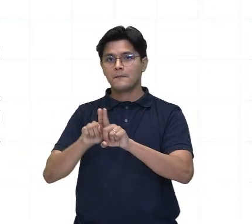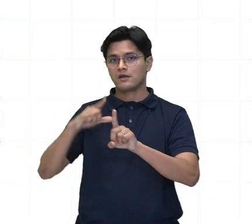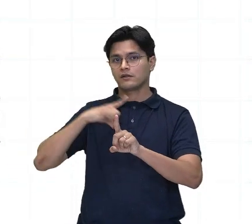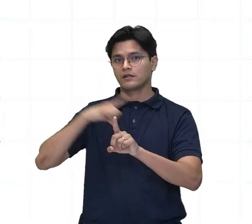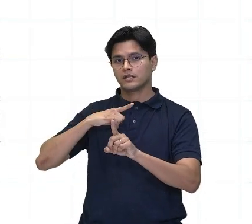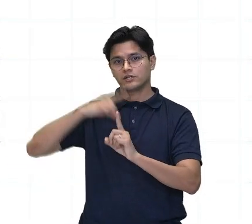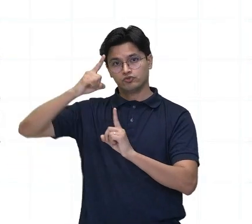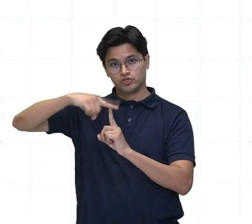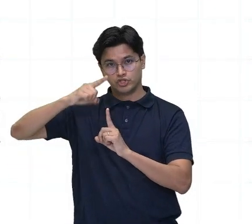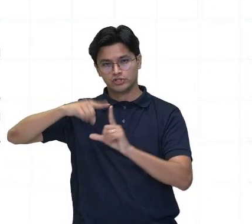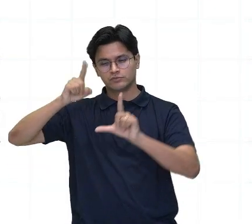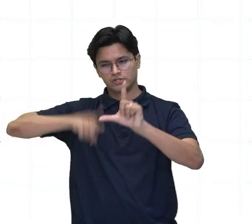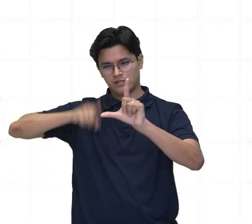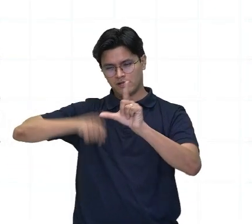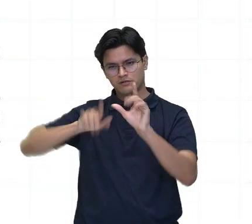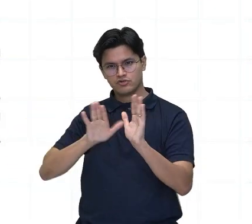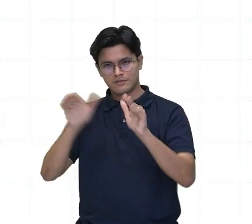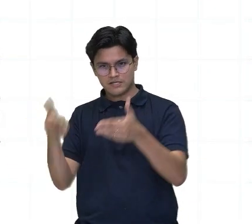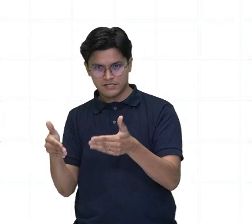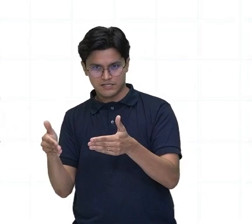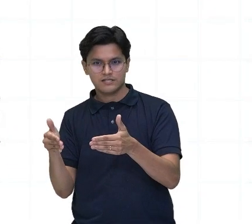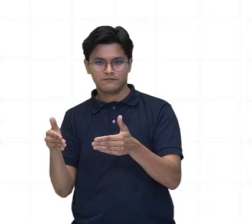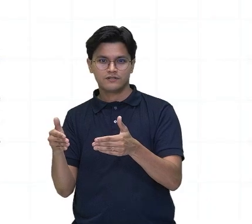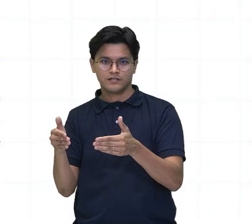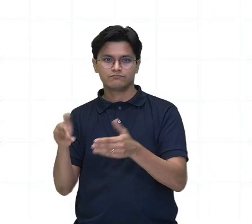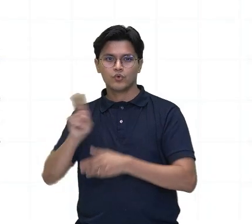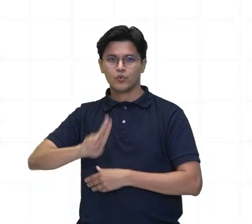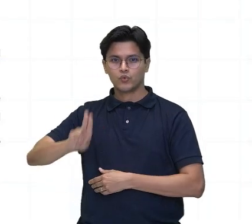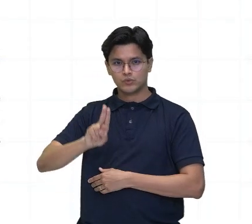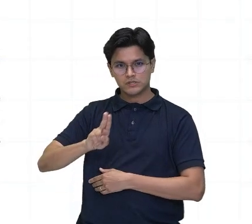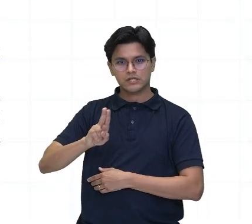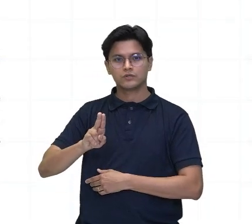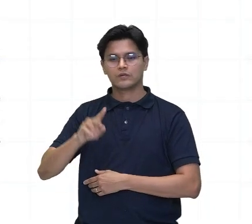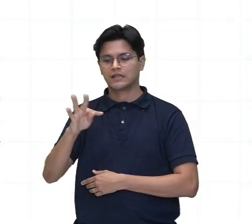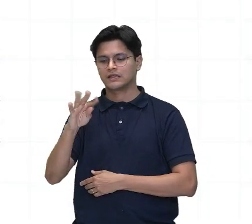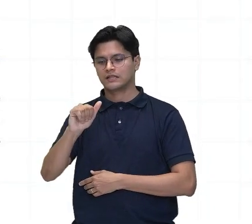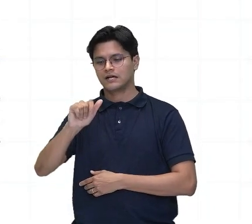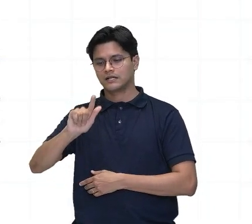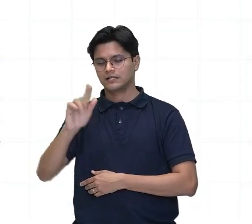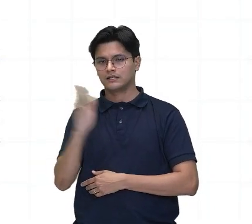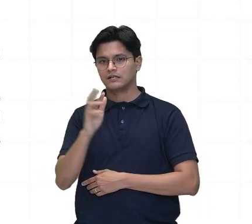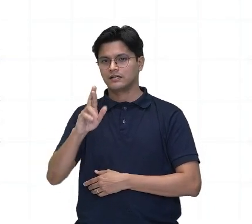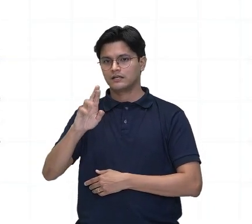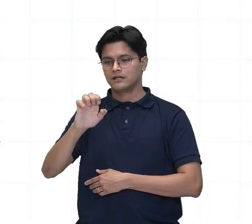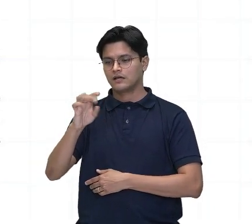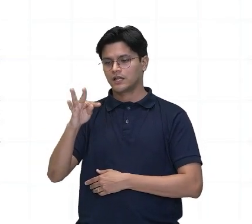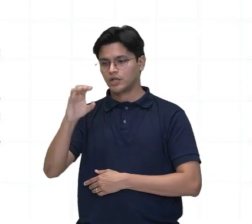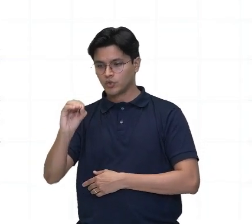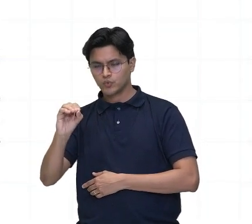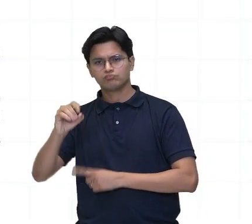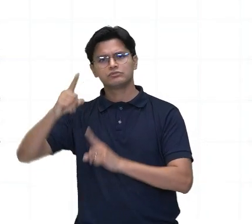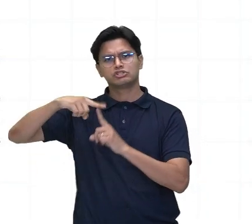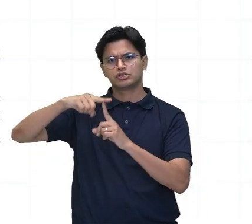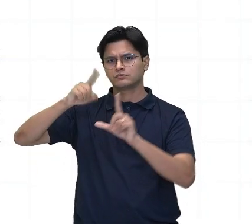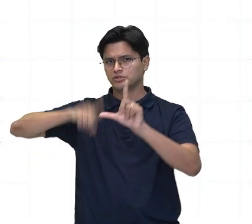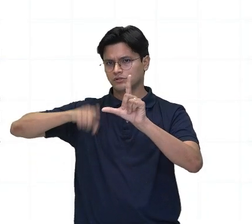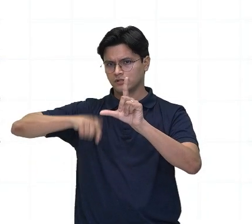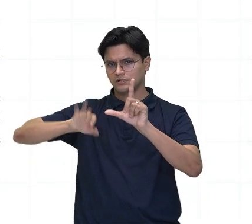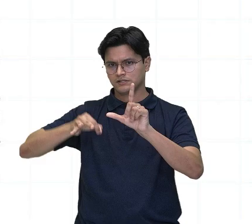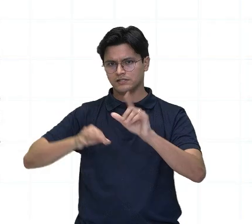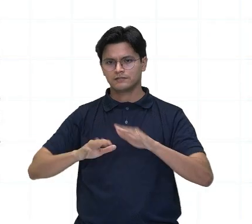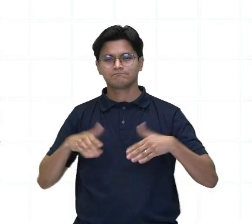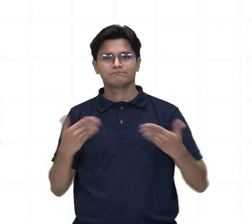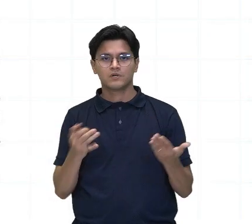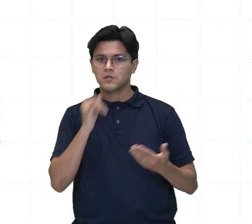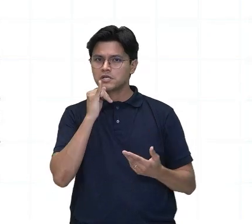tag reto, de formas pontiagudas. Então, preste atenção, que a pichação, quando ela é feita de qualquer jeito, que não passa